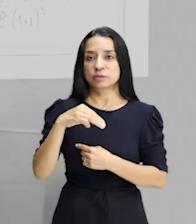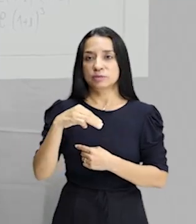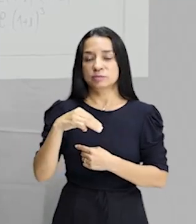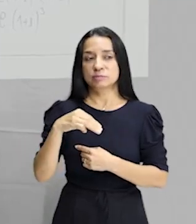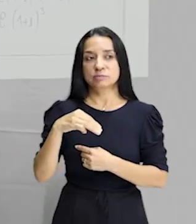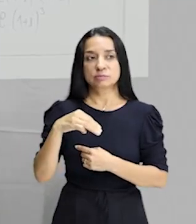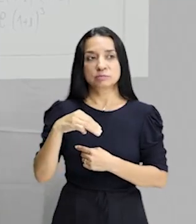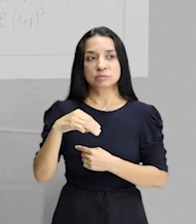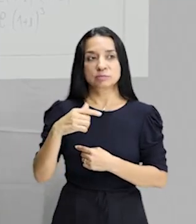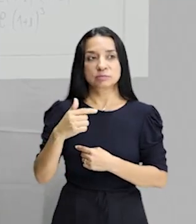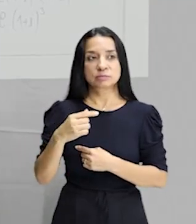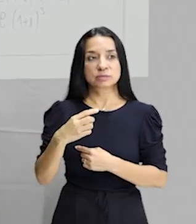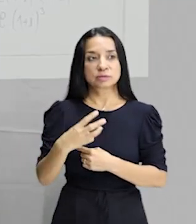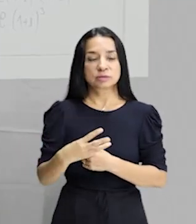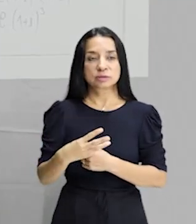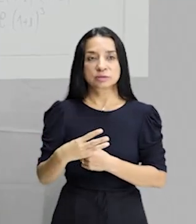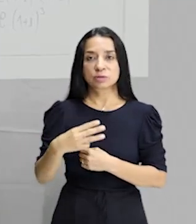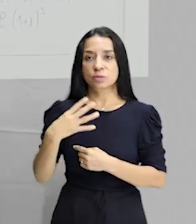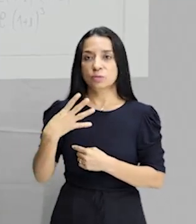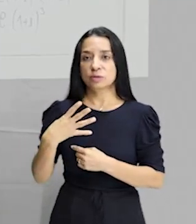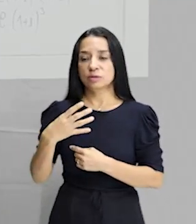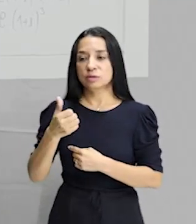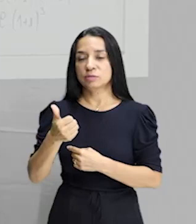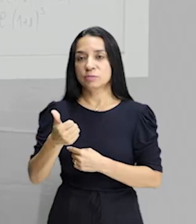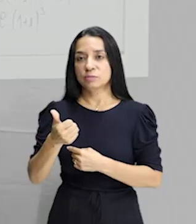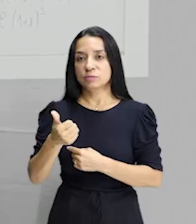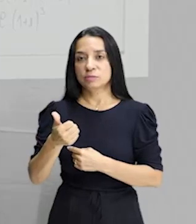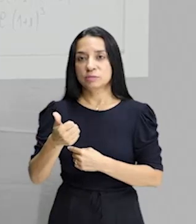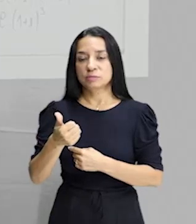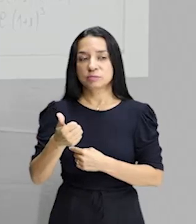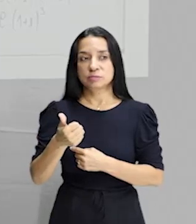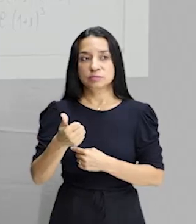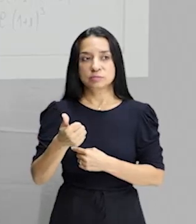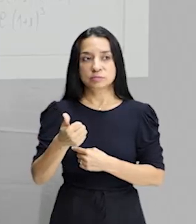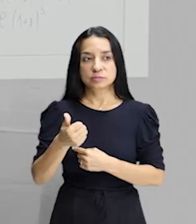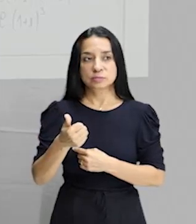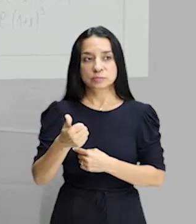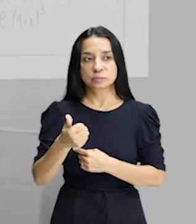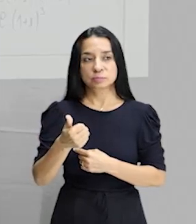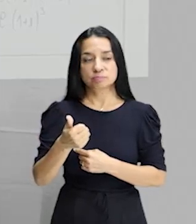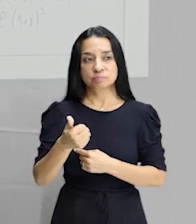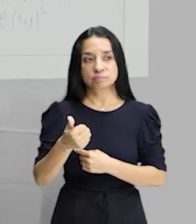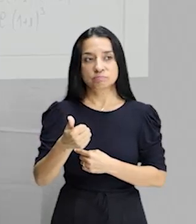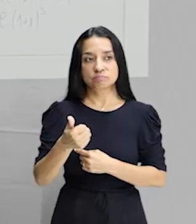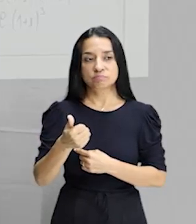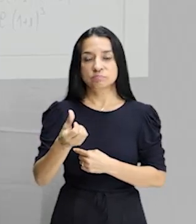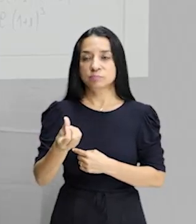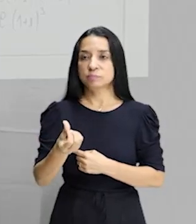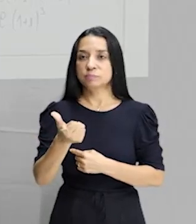vai ser 41.616 mas